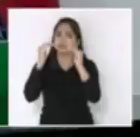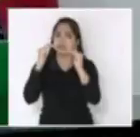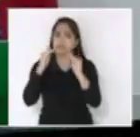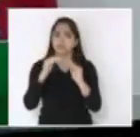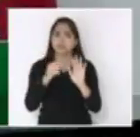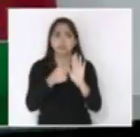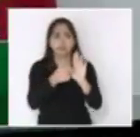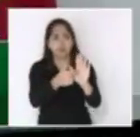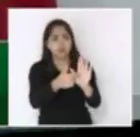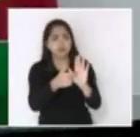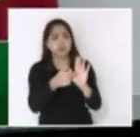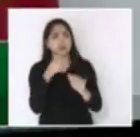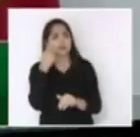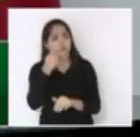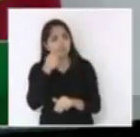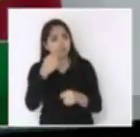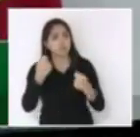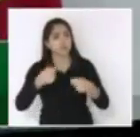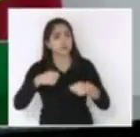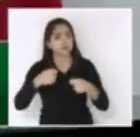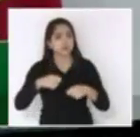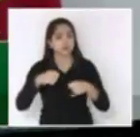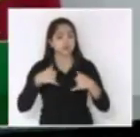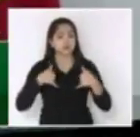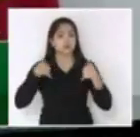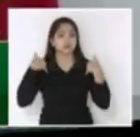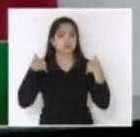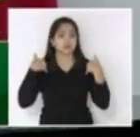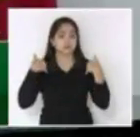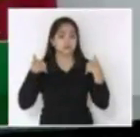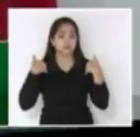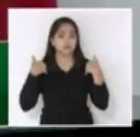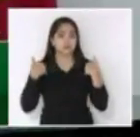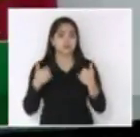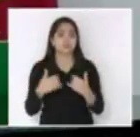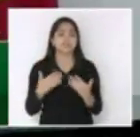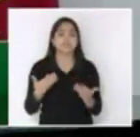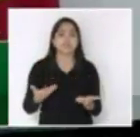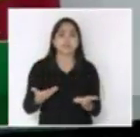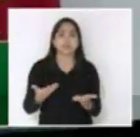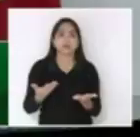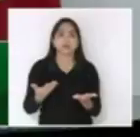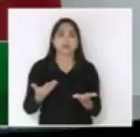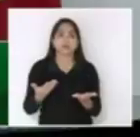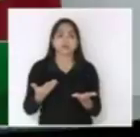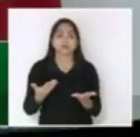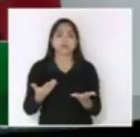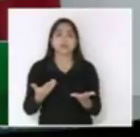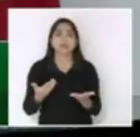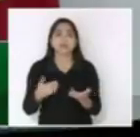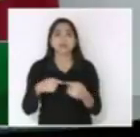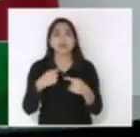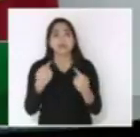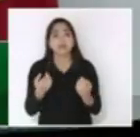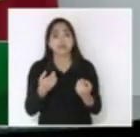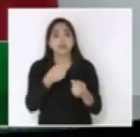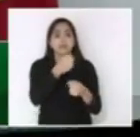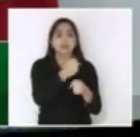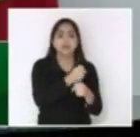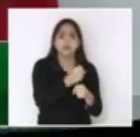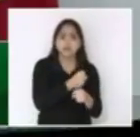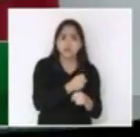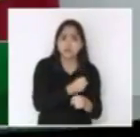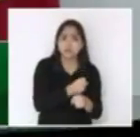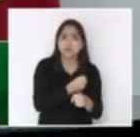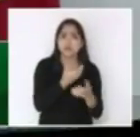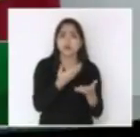temos que falar e que nos orgulha muito. Ora, e além das obras que estão